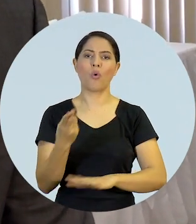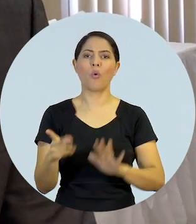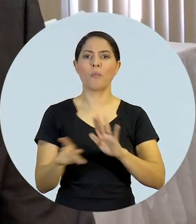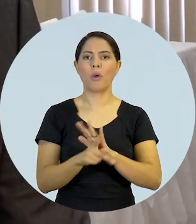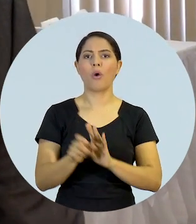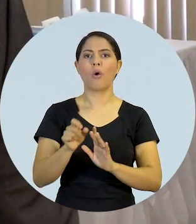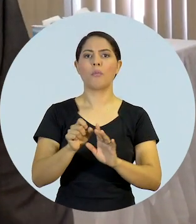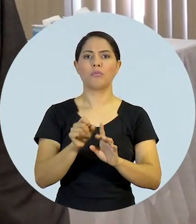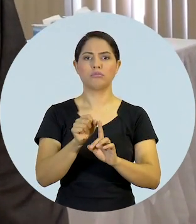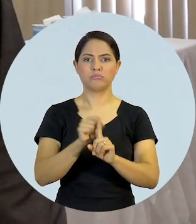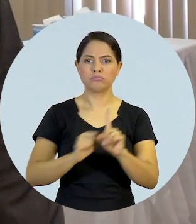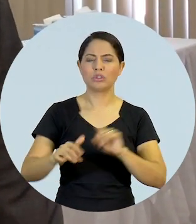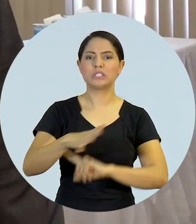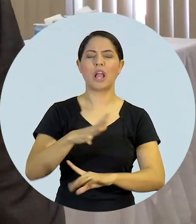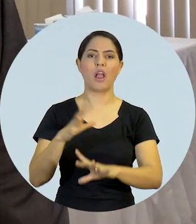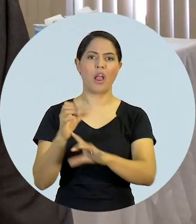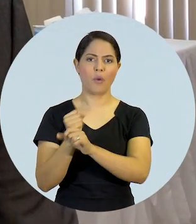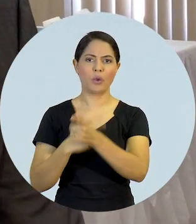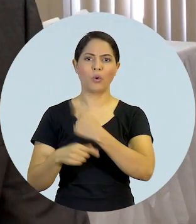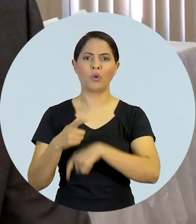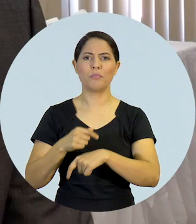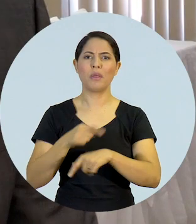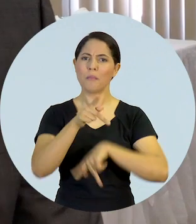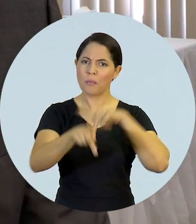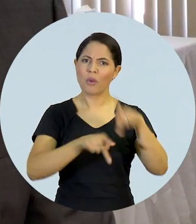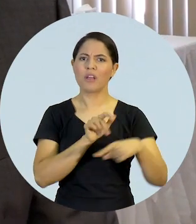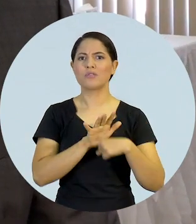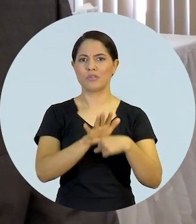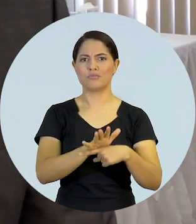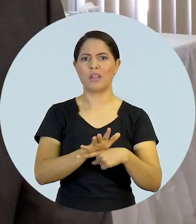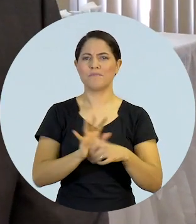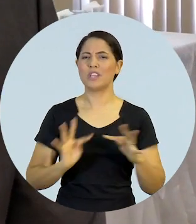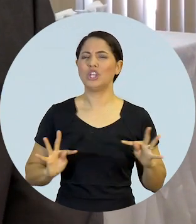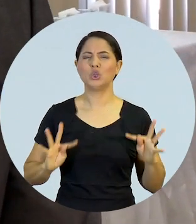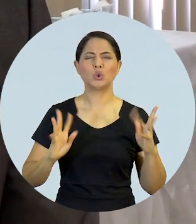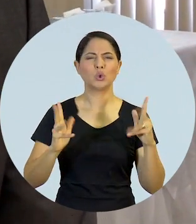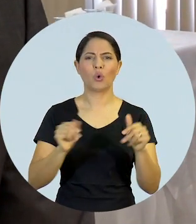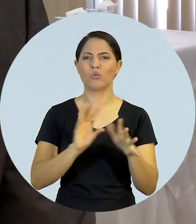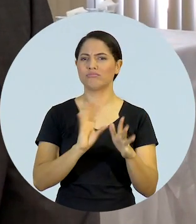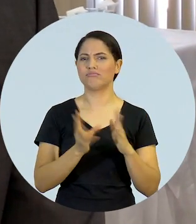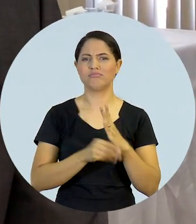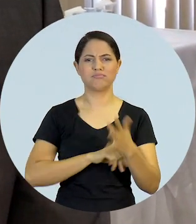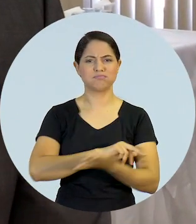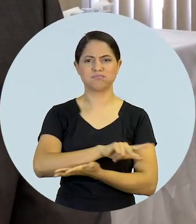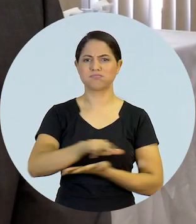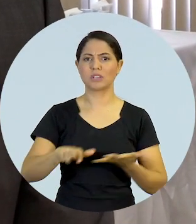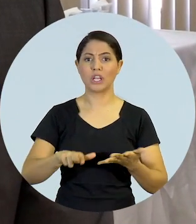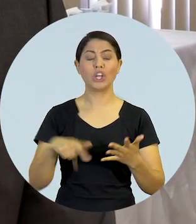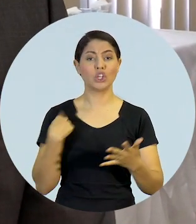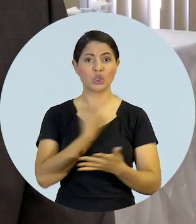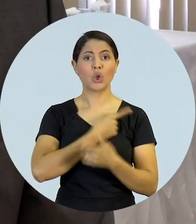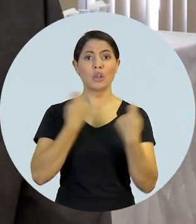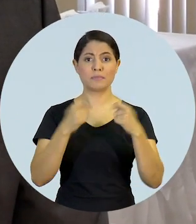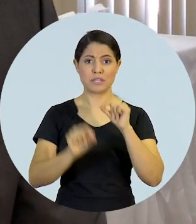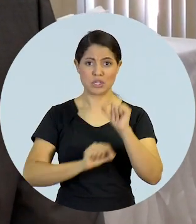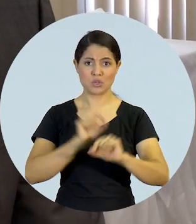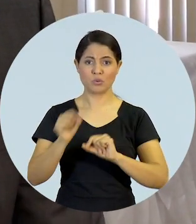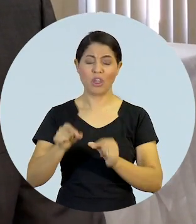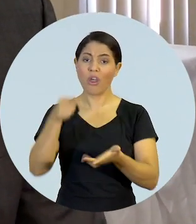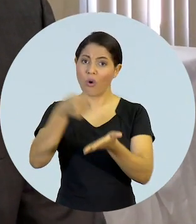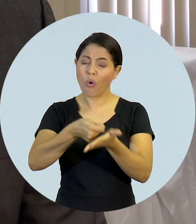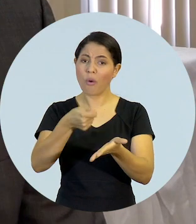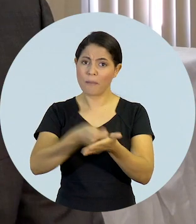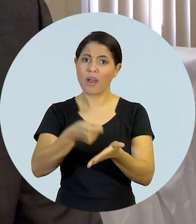econômico, ao meio social, as pessoas todo o bioma. E, além disso, cobrar de todas